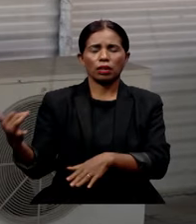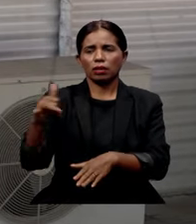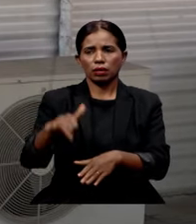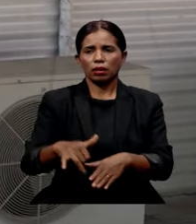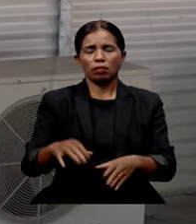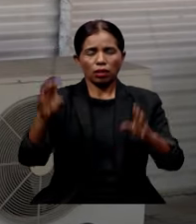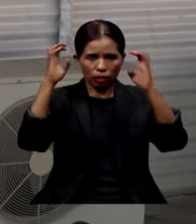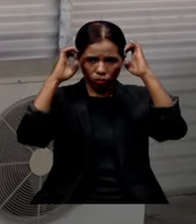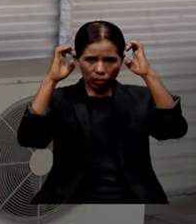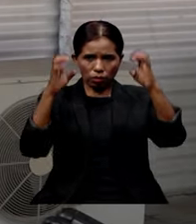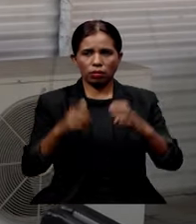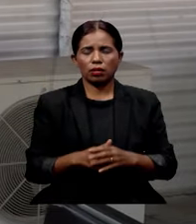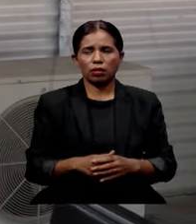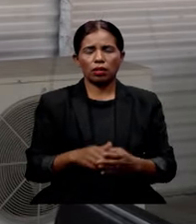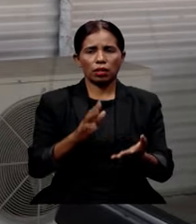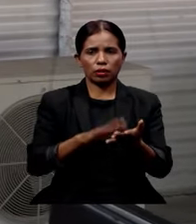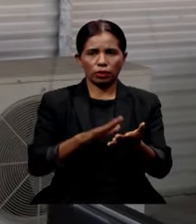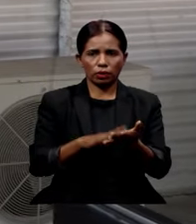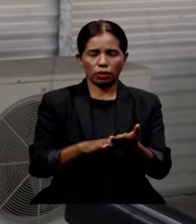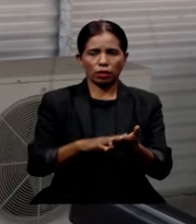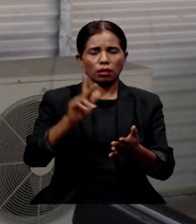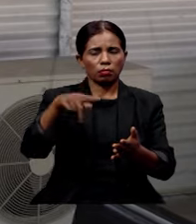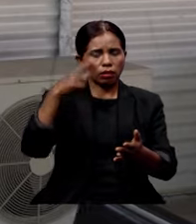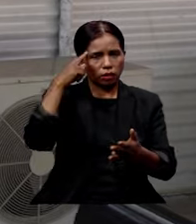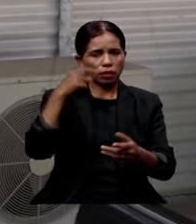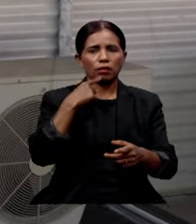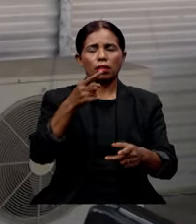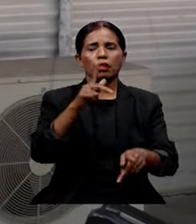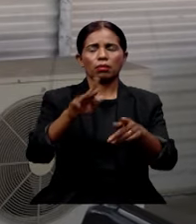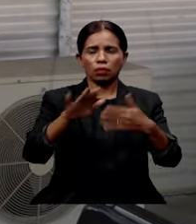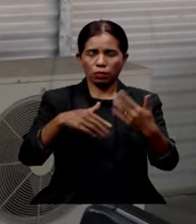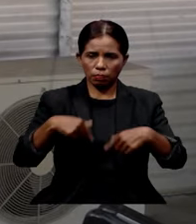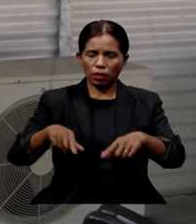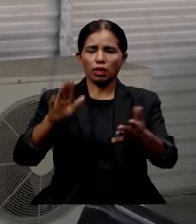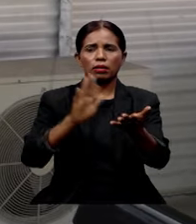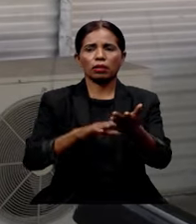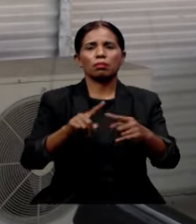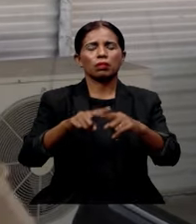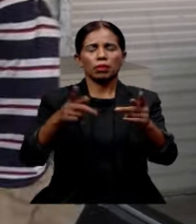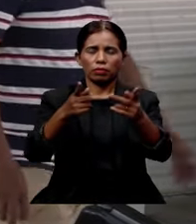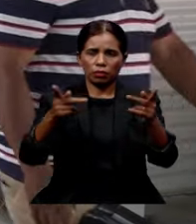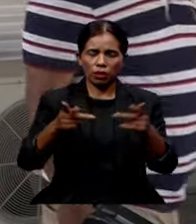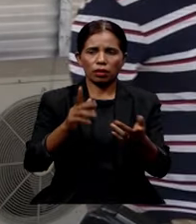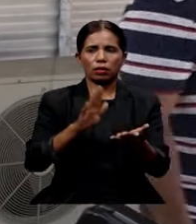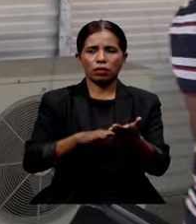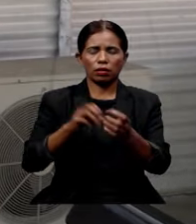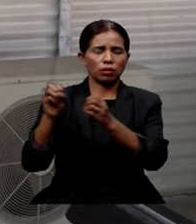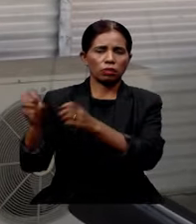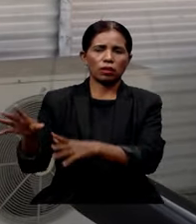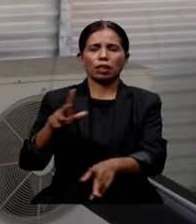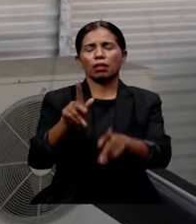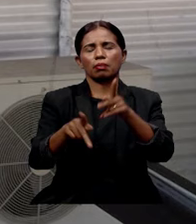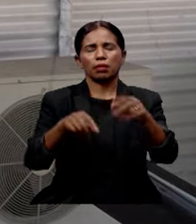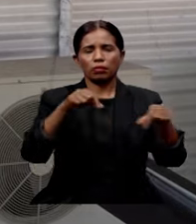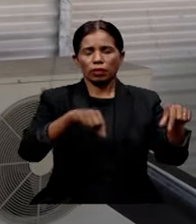da educação. Escola né política de han emo tutu ba escola mas be condição escola né mak exclui emo deficiência tu ba